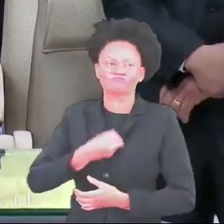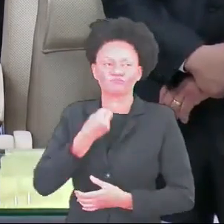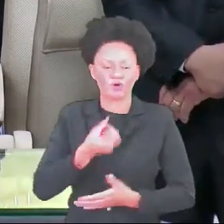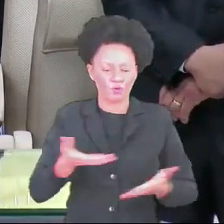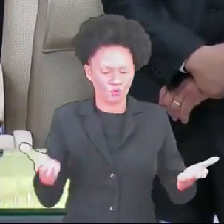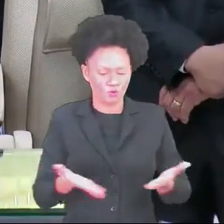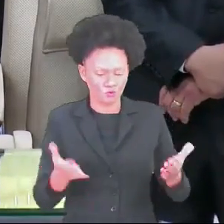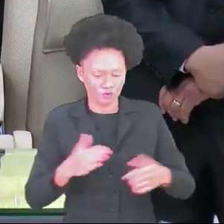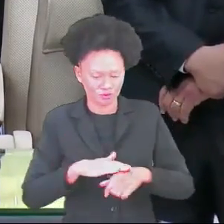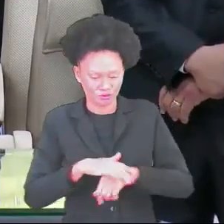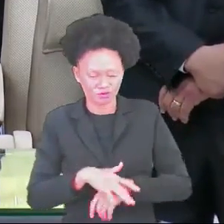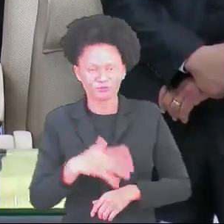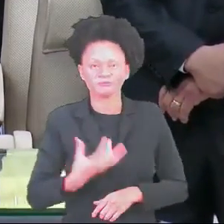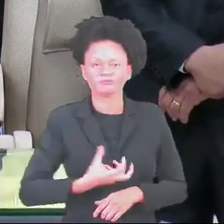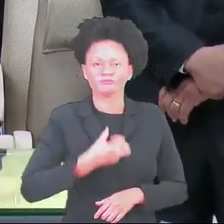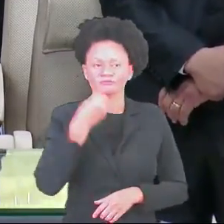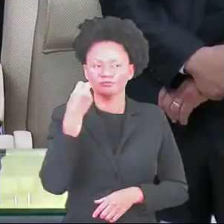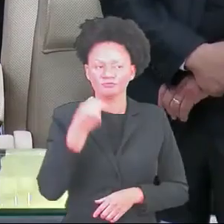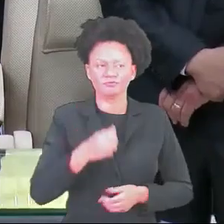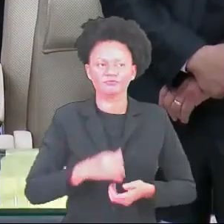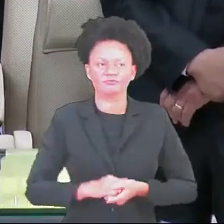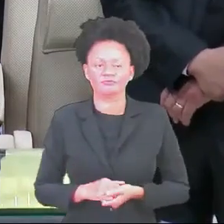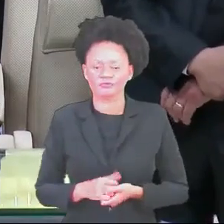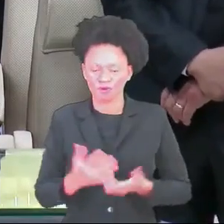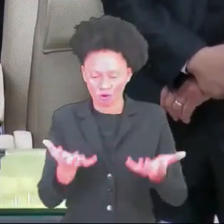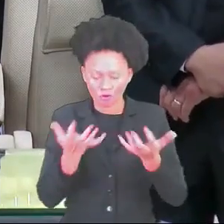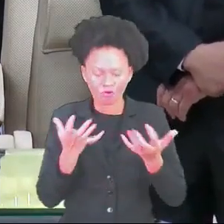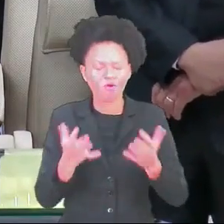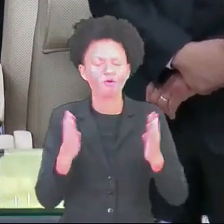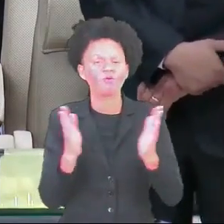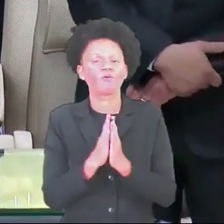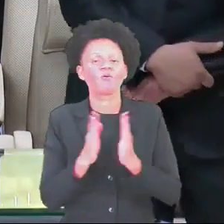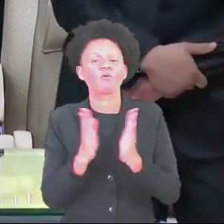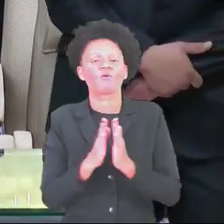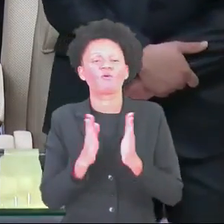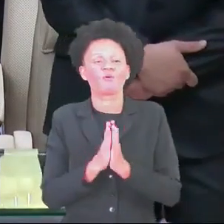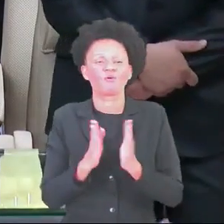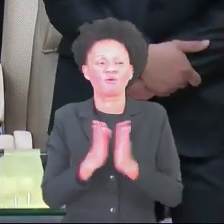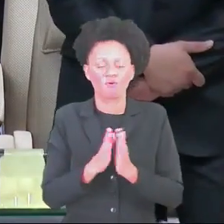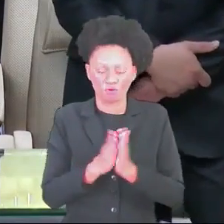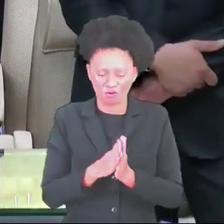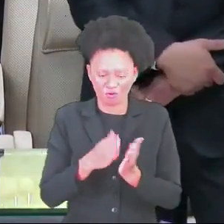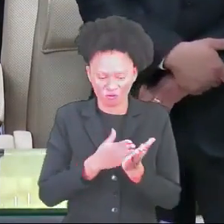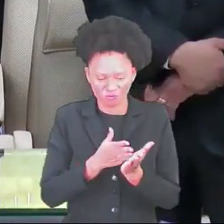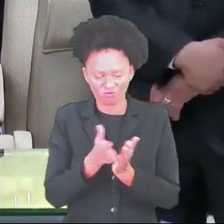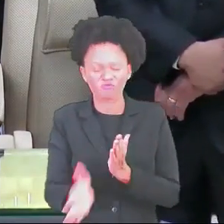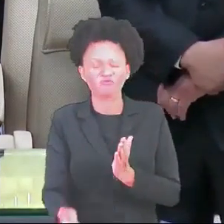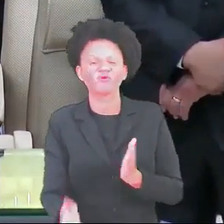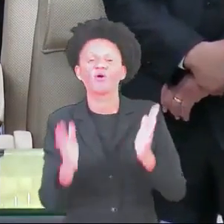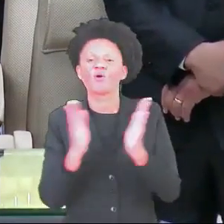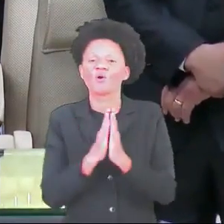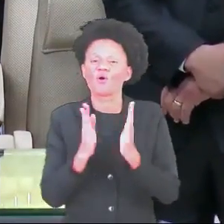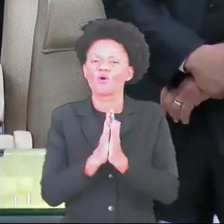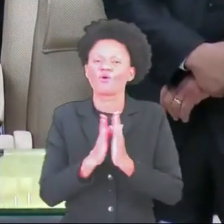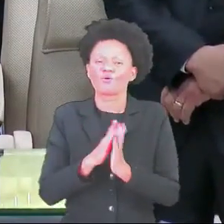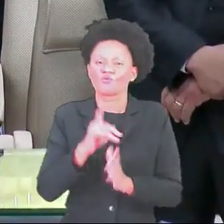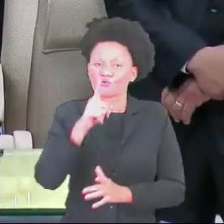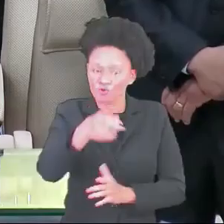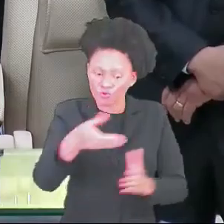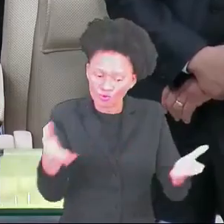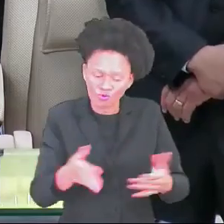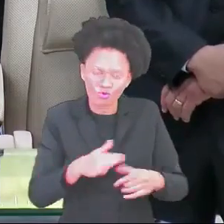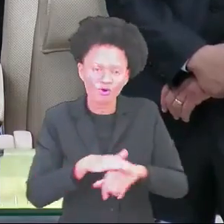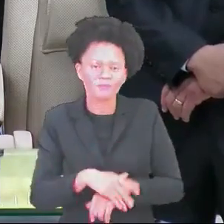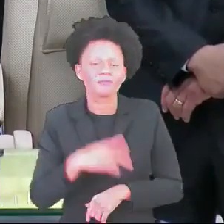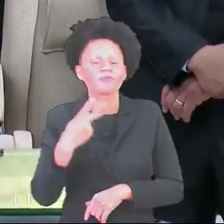noite de salvação. E eu quero orar por você. Orar pelo desviando. E orar por você nessa noite e